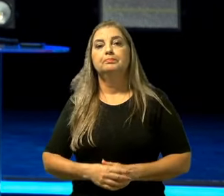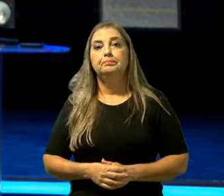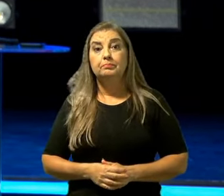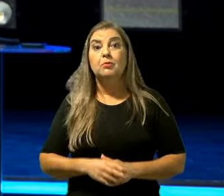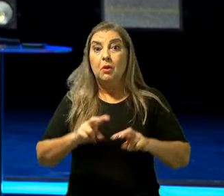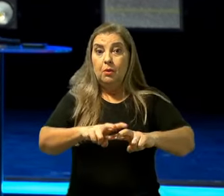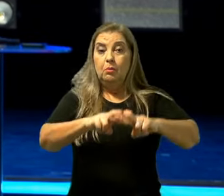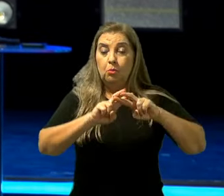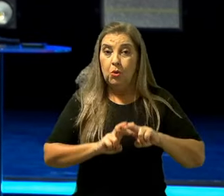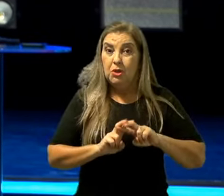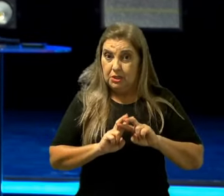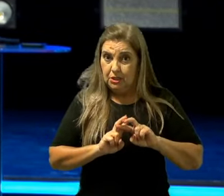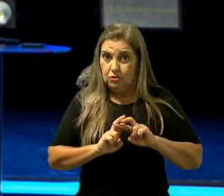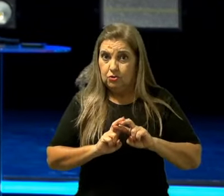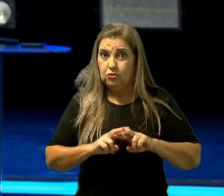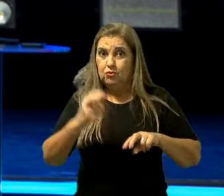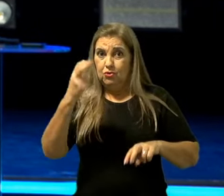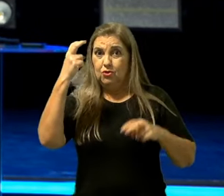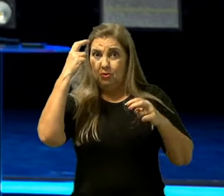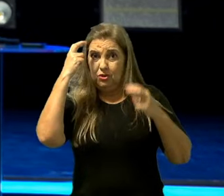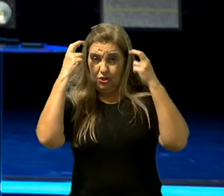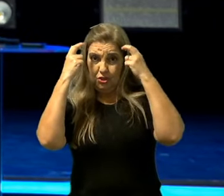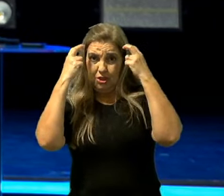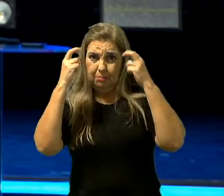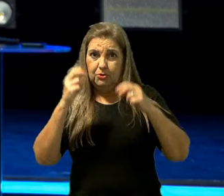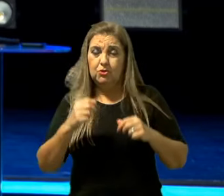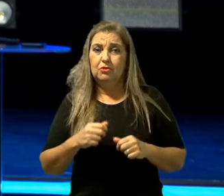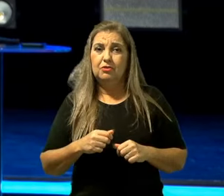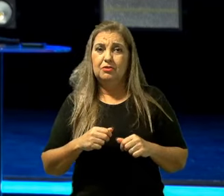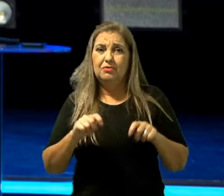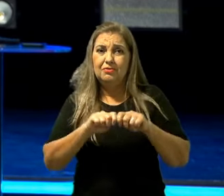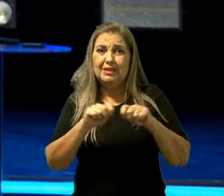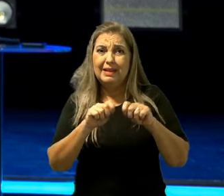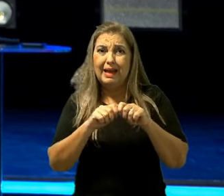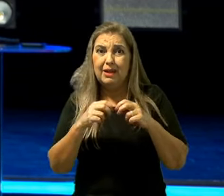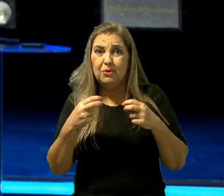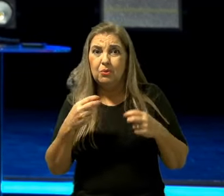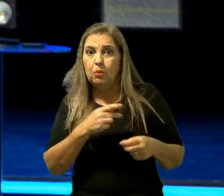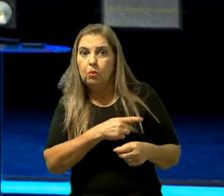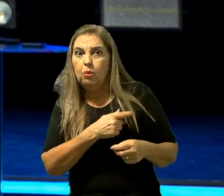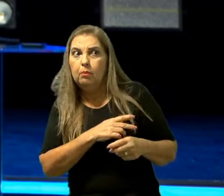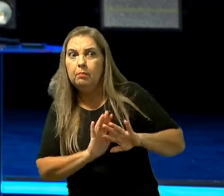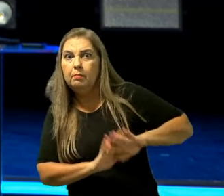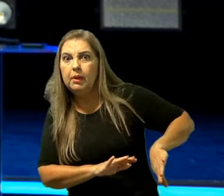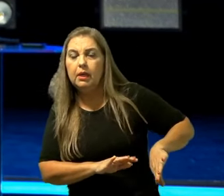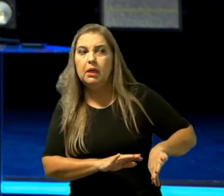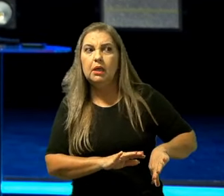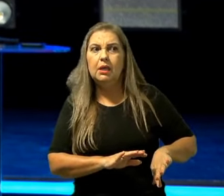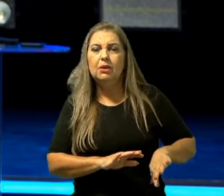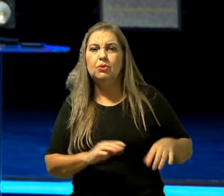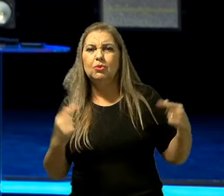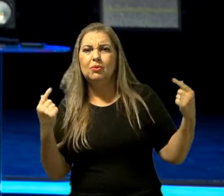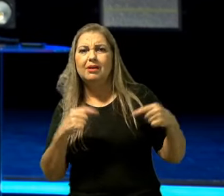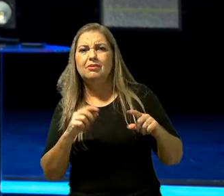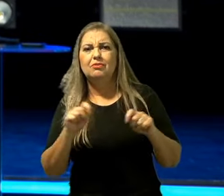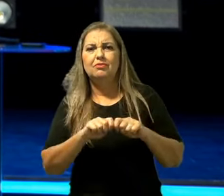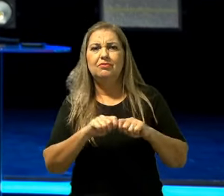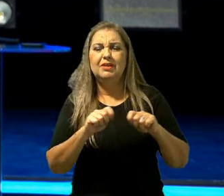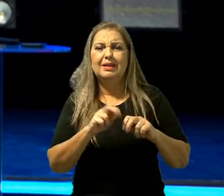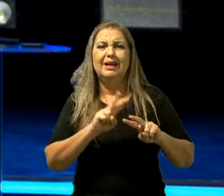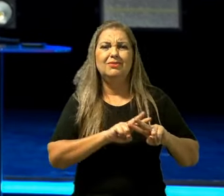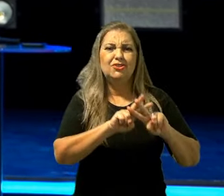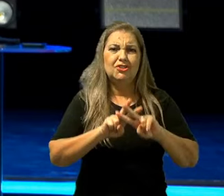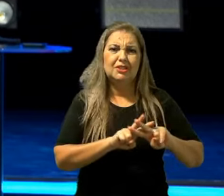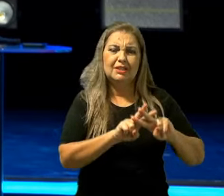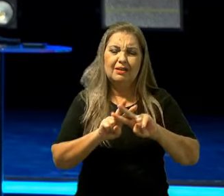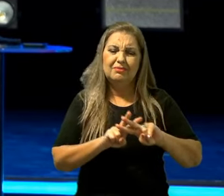Por isso os egípcios passaram a temer os israelitas e os sujeitaram a cruel escravidão.